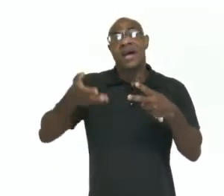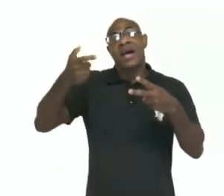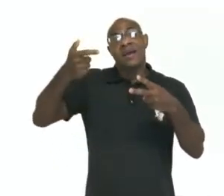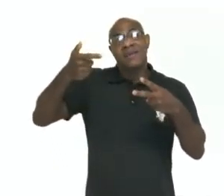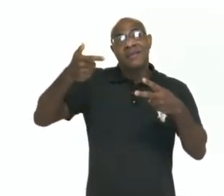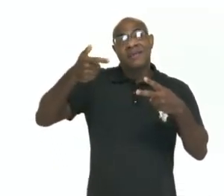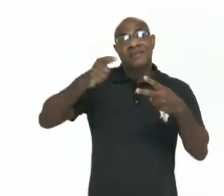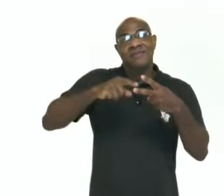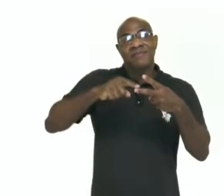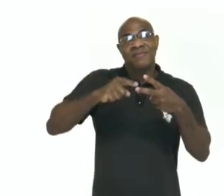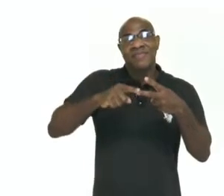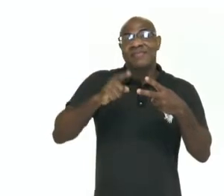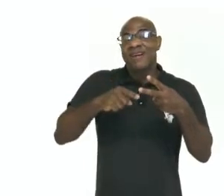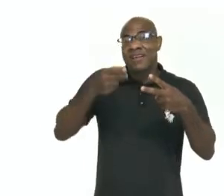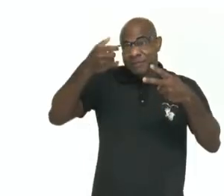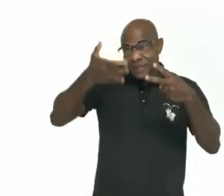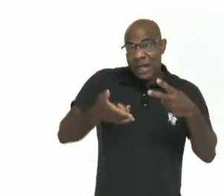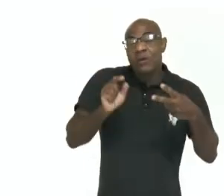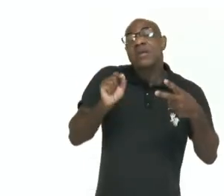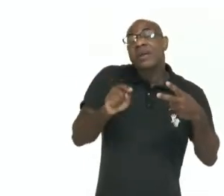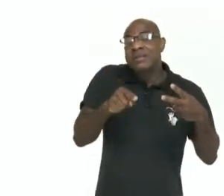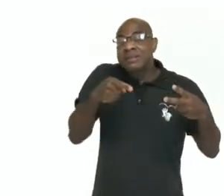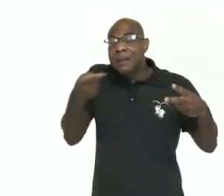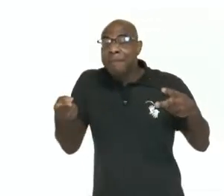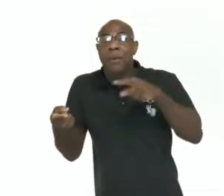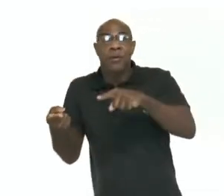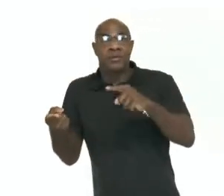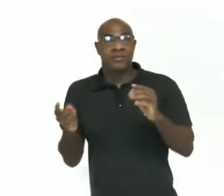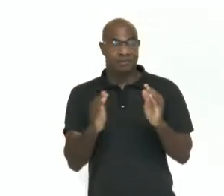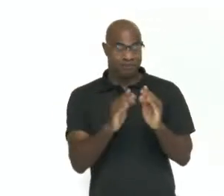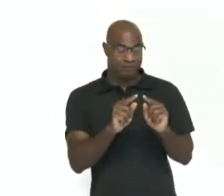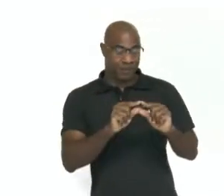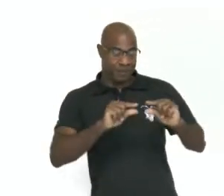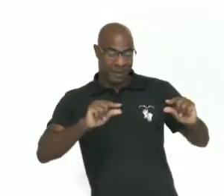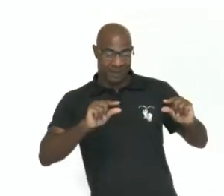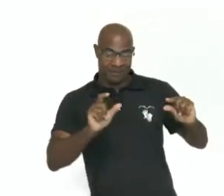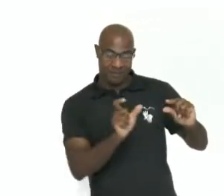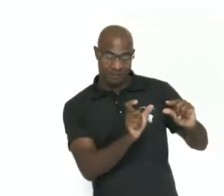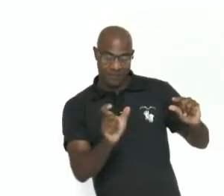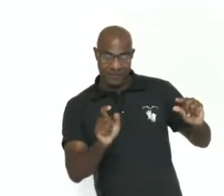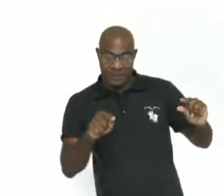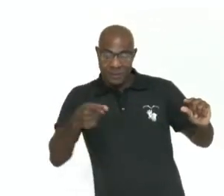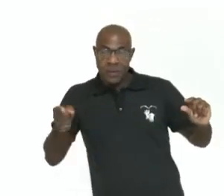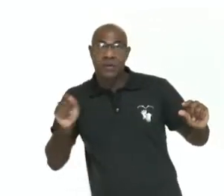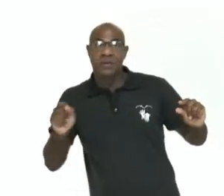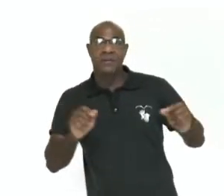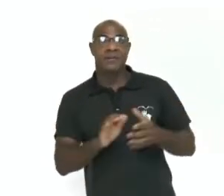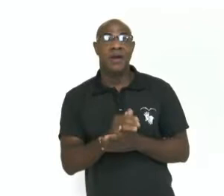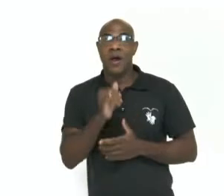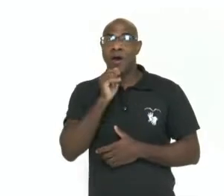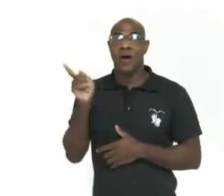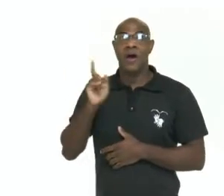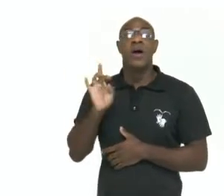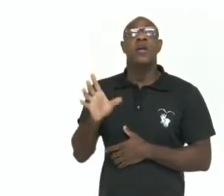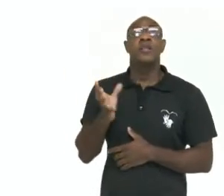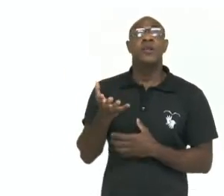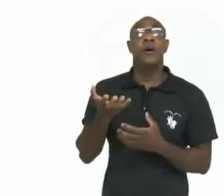vai falar o que vem depois, ela vai trazer na sequência o que vem. Observem lá, só desejamos